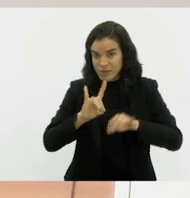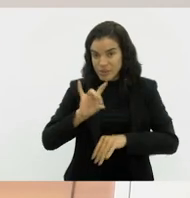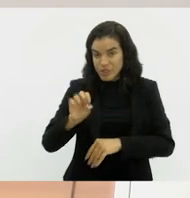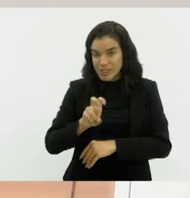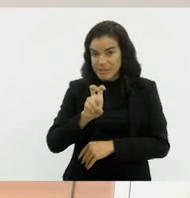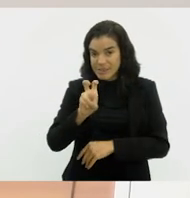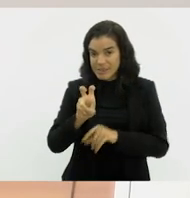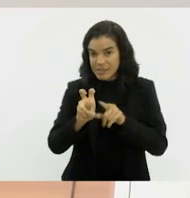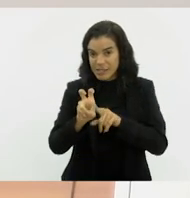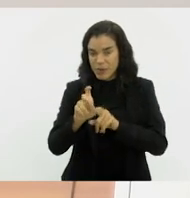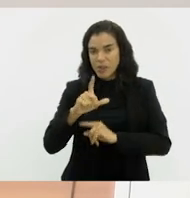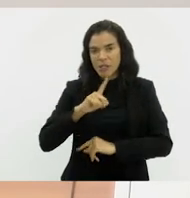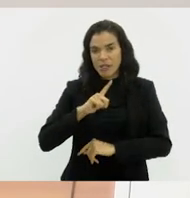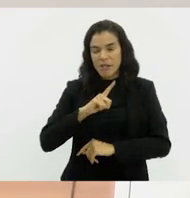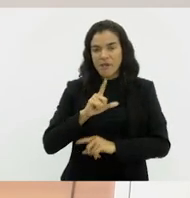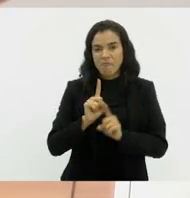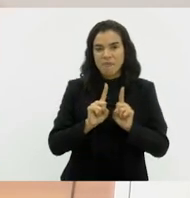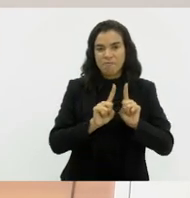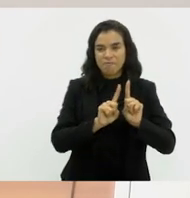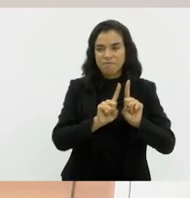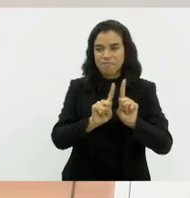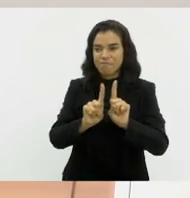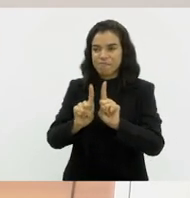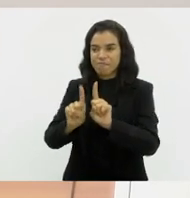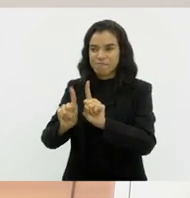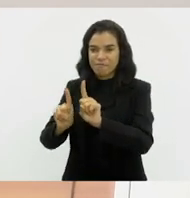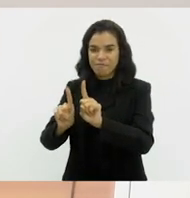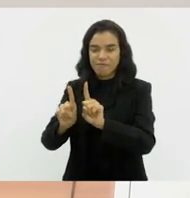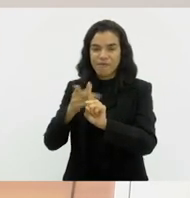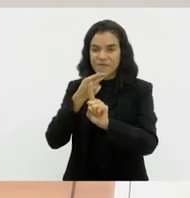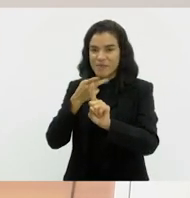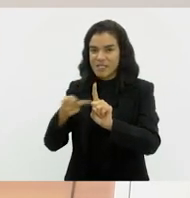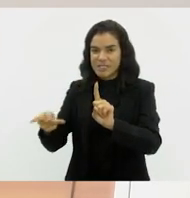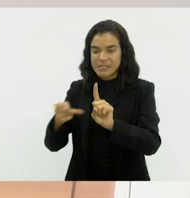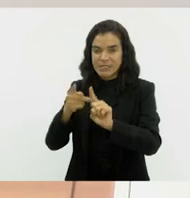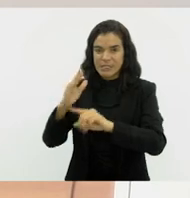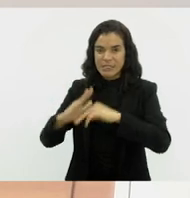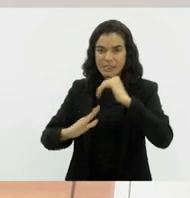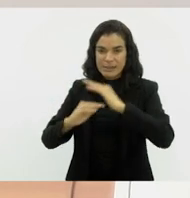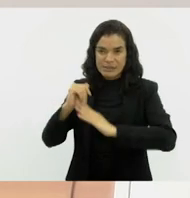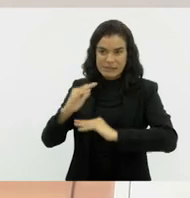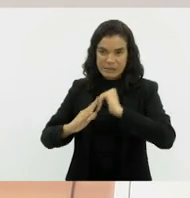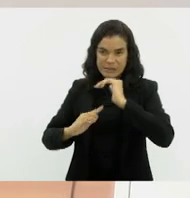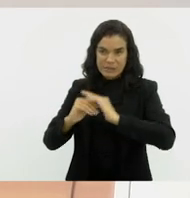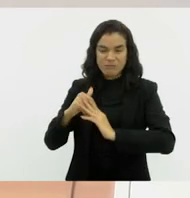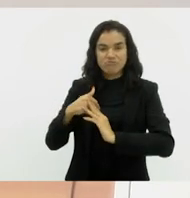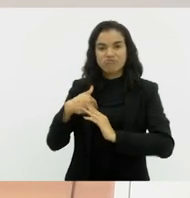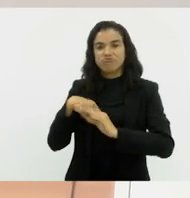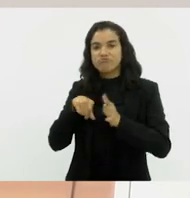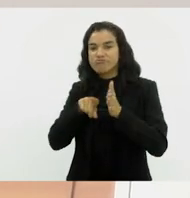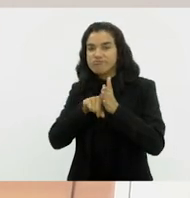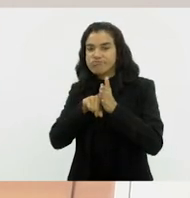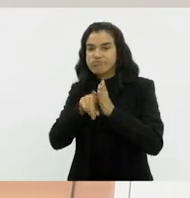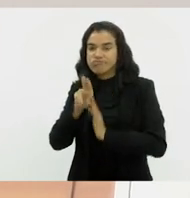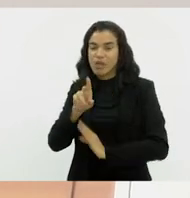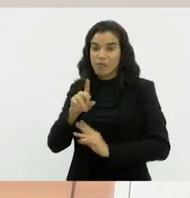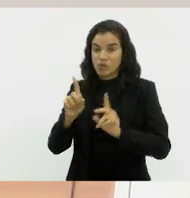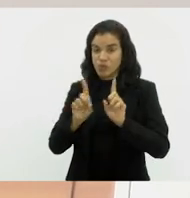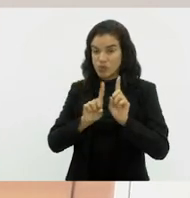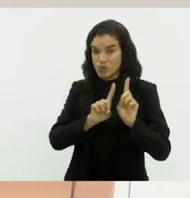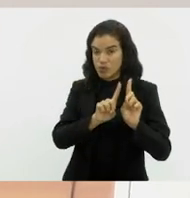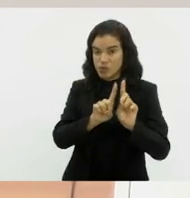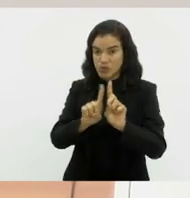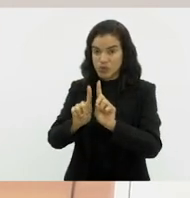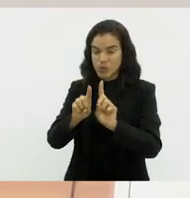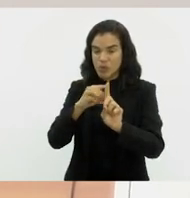promoveu uma visita técnica, não sei se esse seria o termo, uma inspeção acompanhada de um técnico do